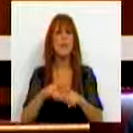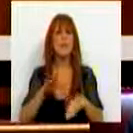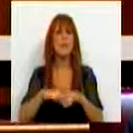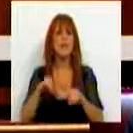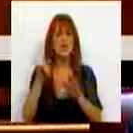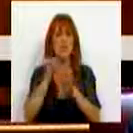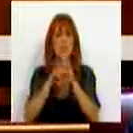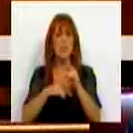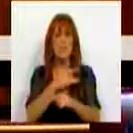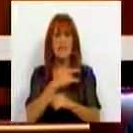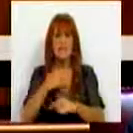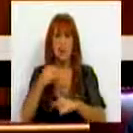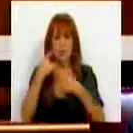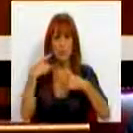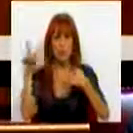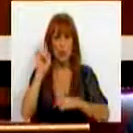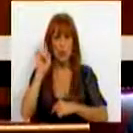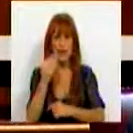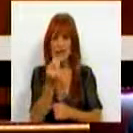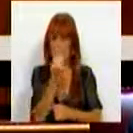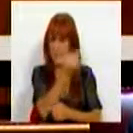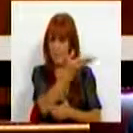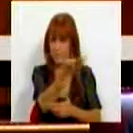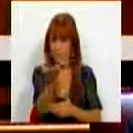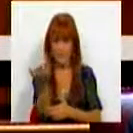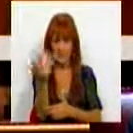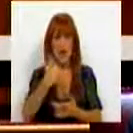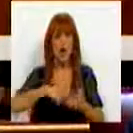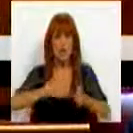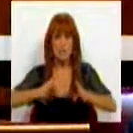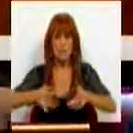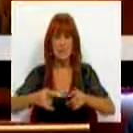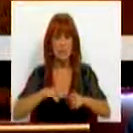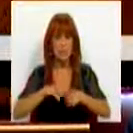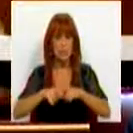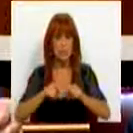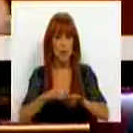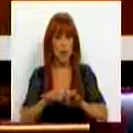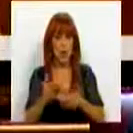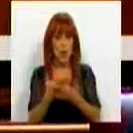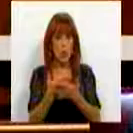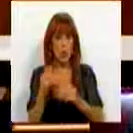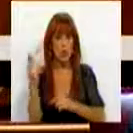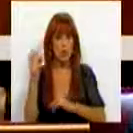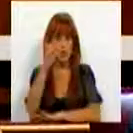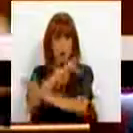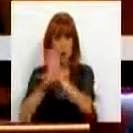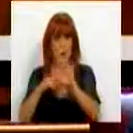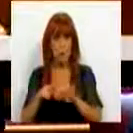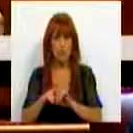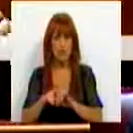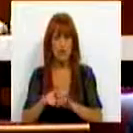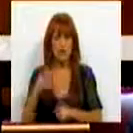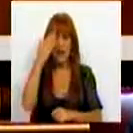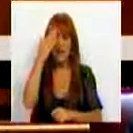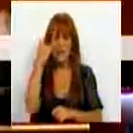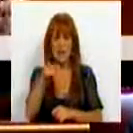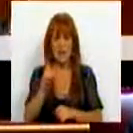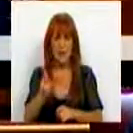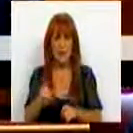às normas de saúde pública e de qualidade alimentar, nós temos de ter uma política comercial da União Europeia com